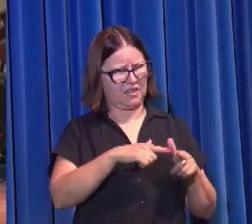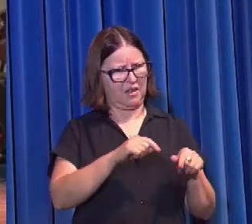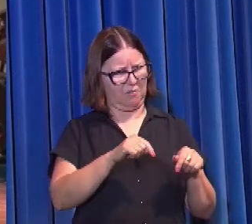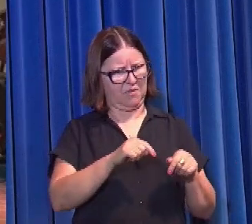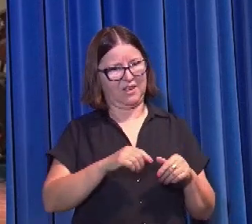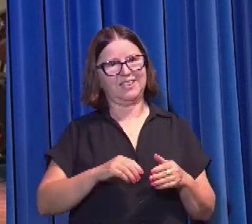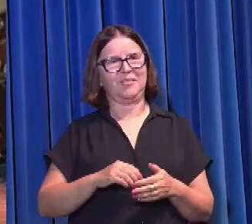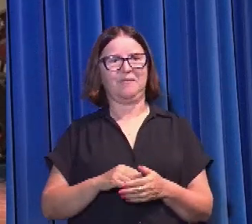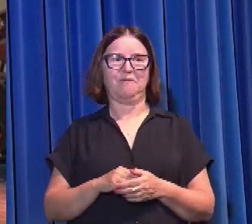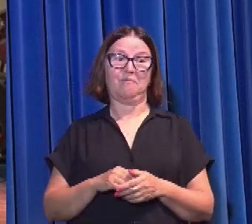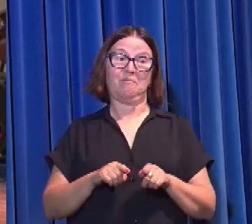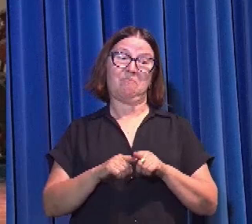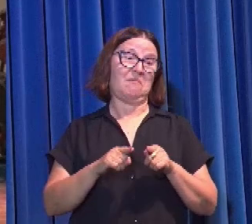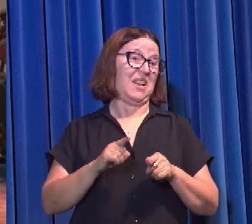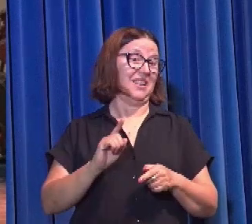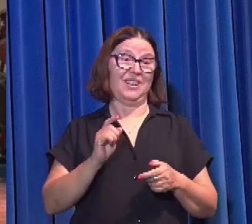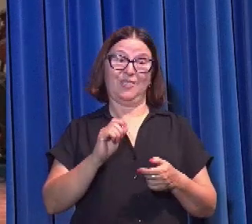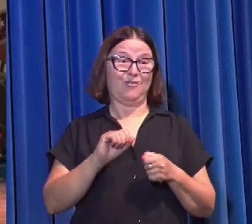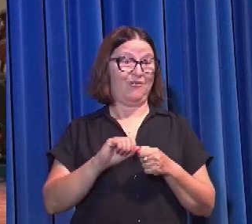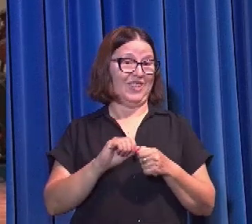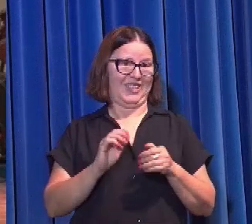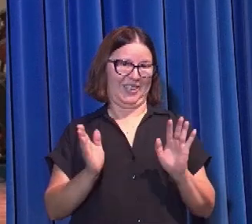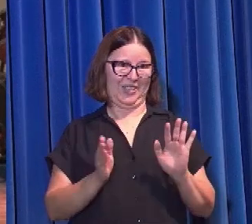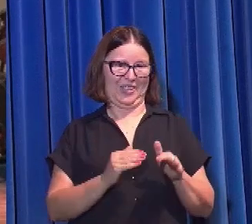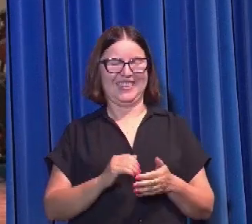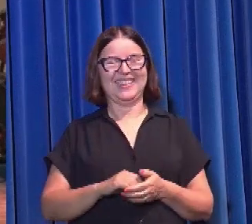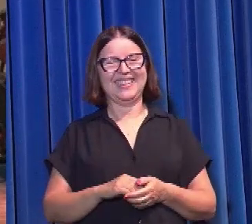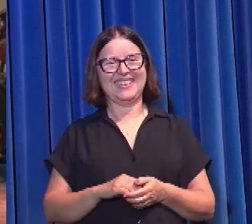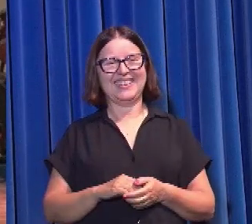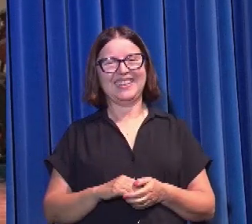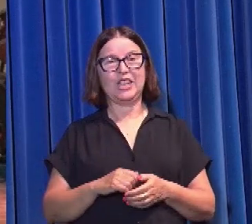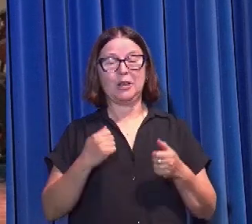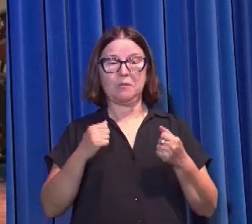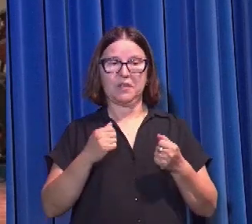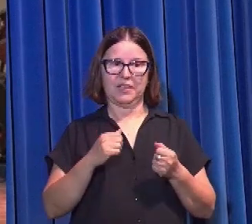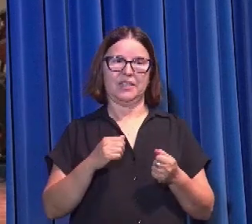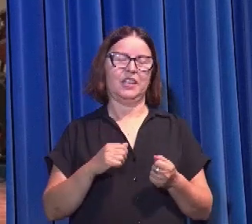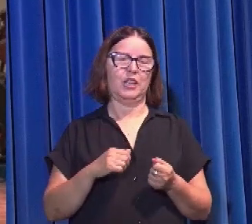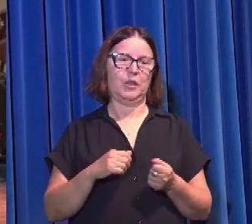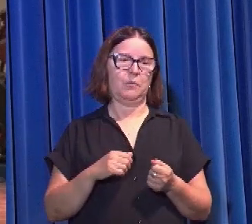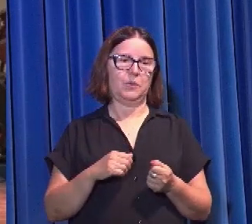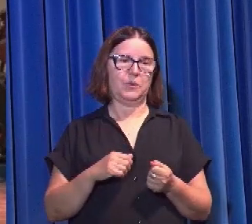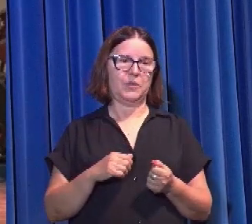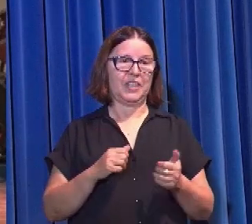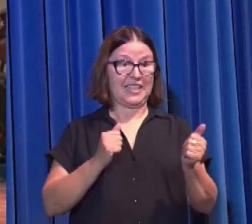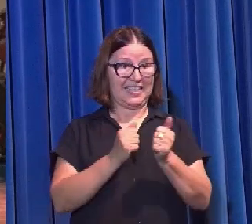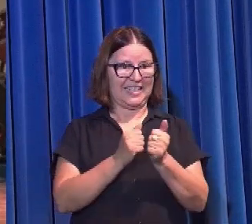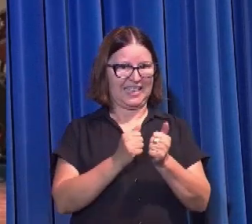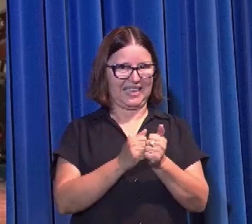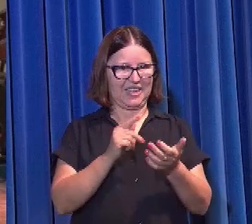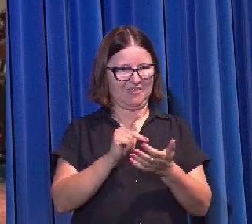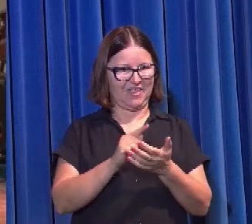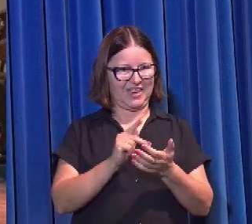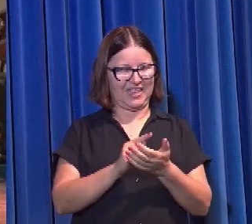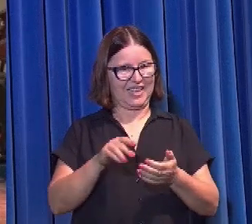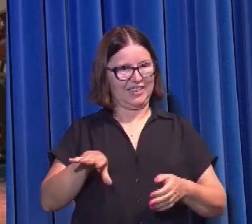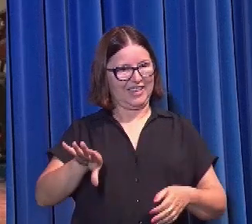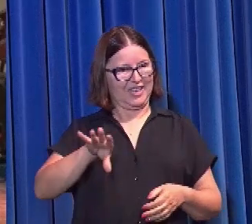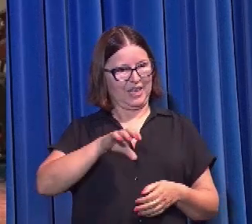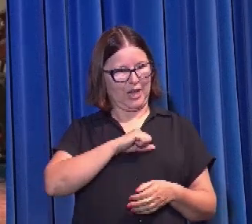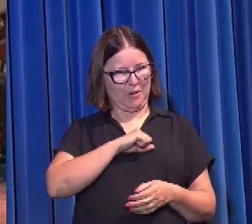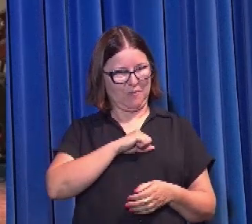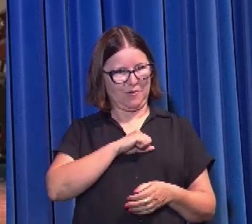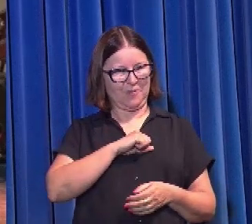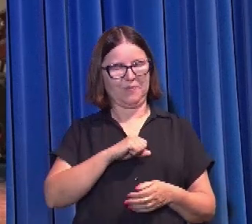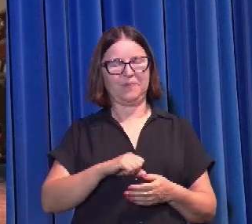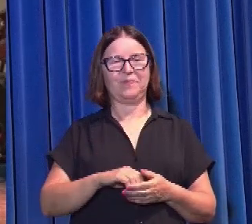Cresçamos, meus irmãos. Se a gente seguindo a verdade em amor, a gente vai crescer em tudo naquele que é a cabeça,